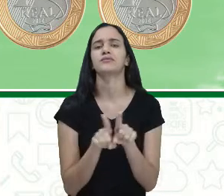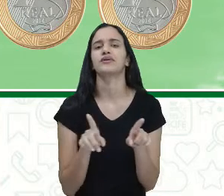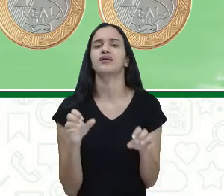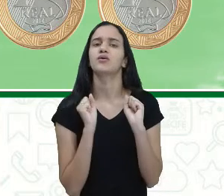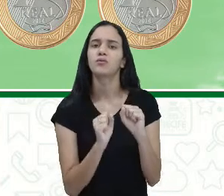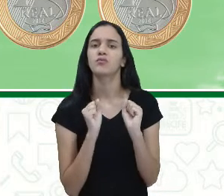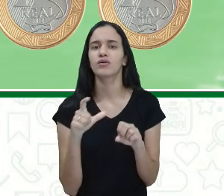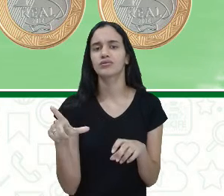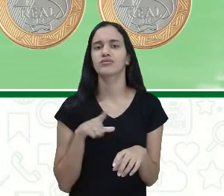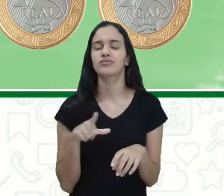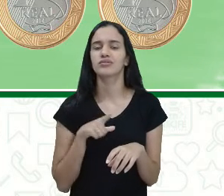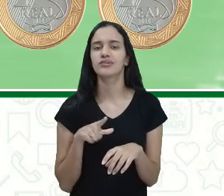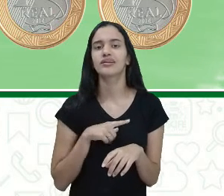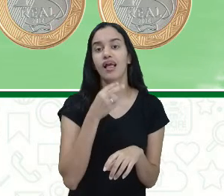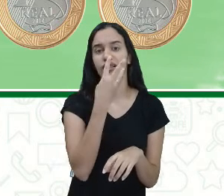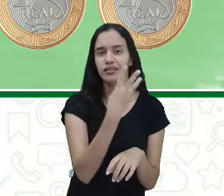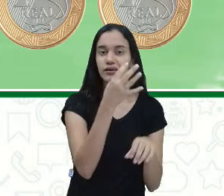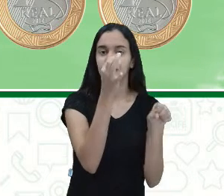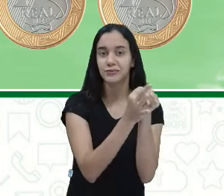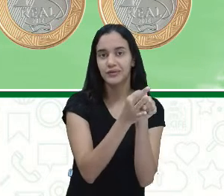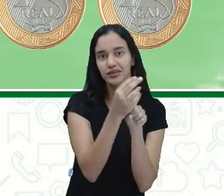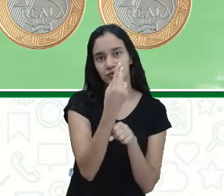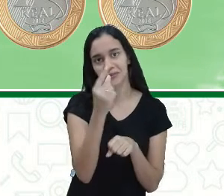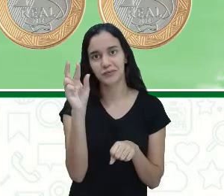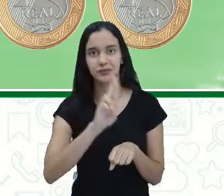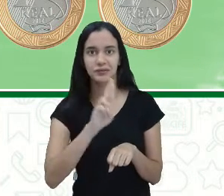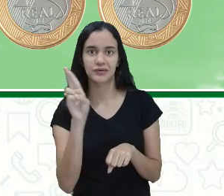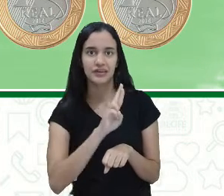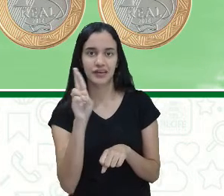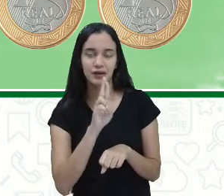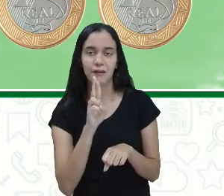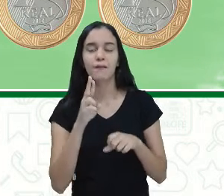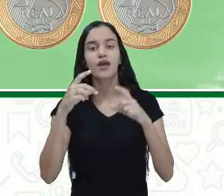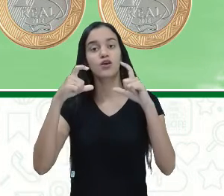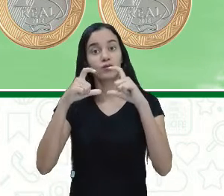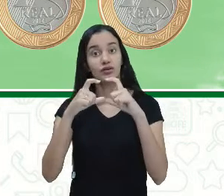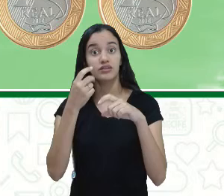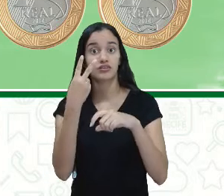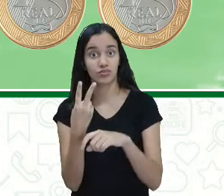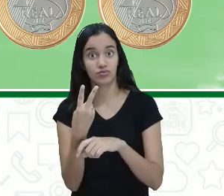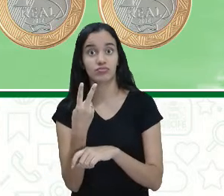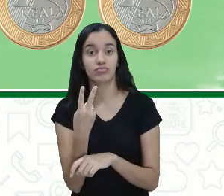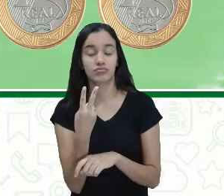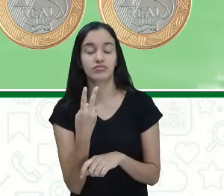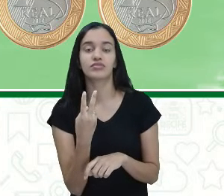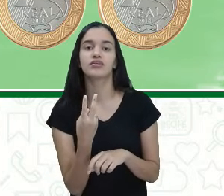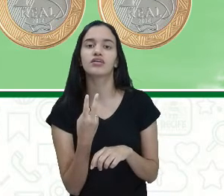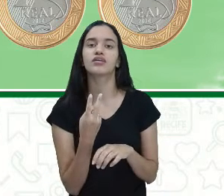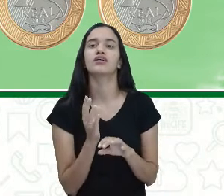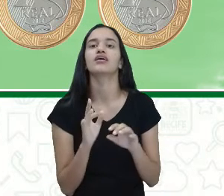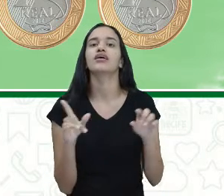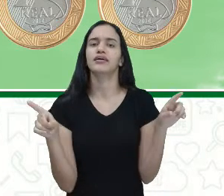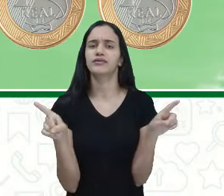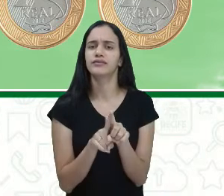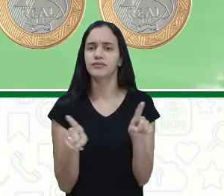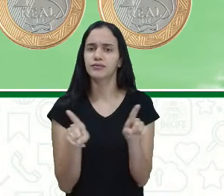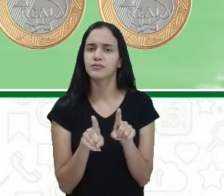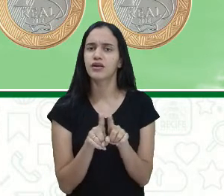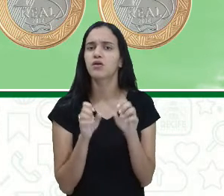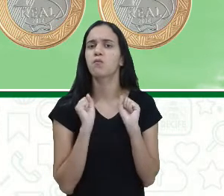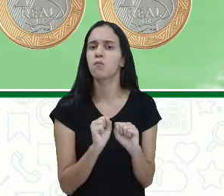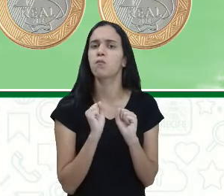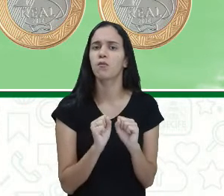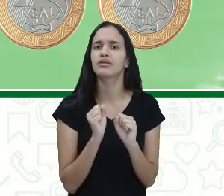3 moedas de 1 real. E uma cédula de 2, que também vai me dar 5. Também pode